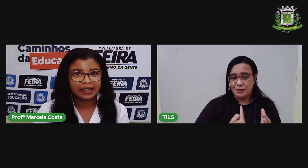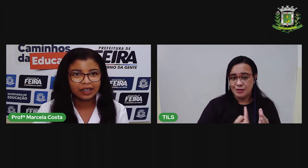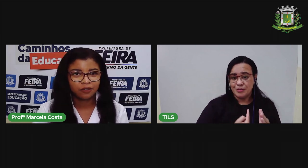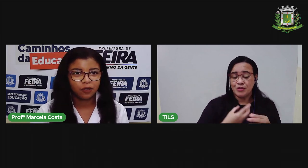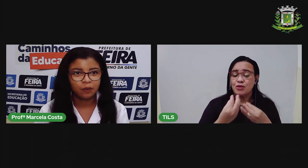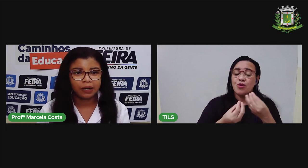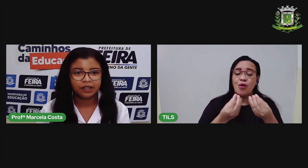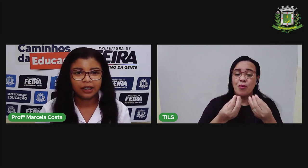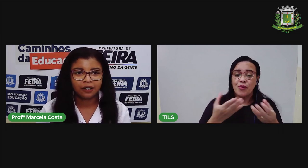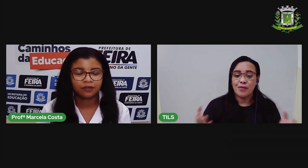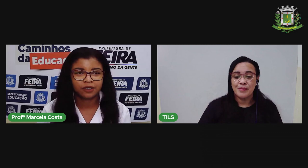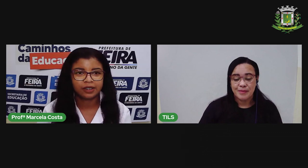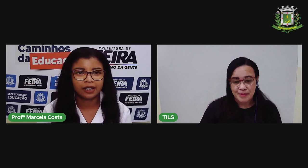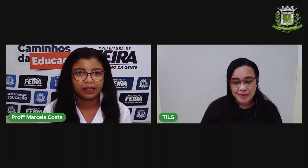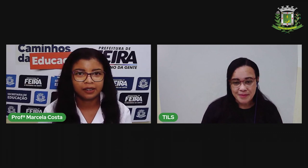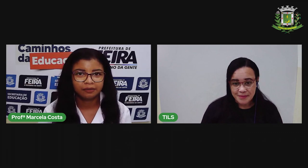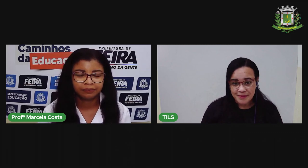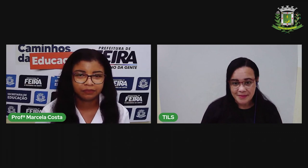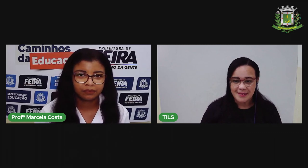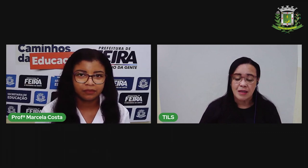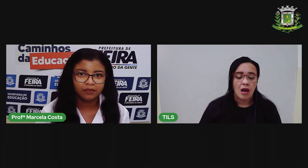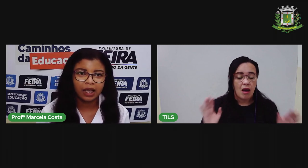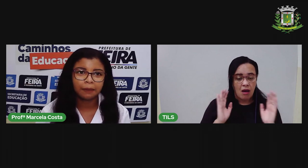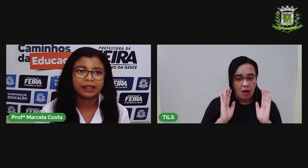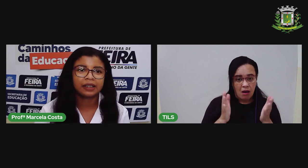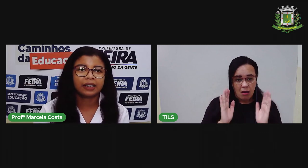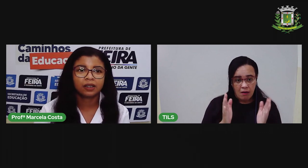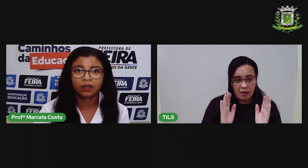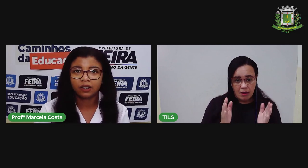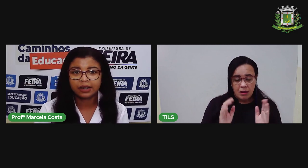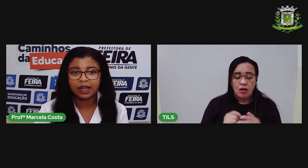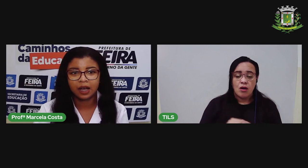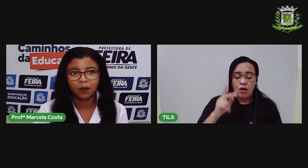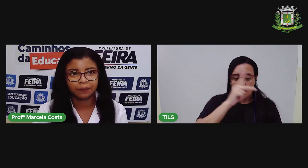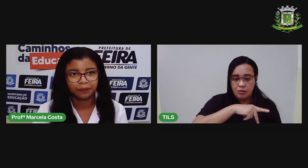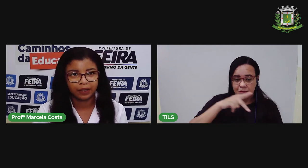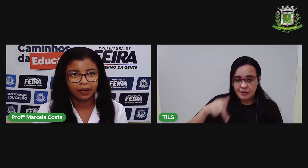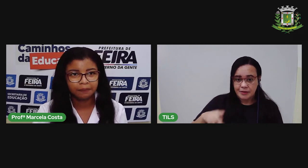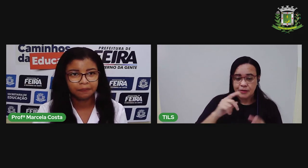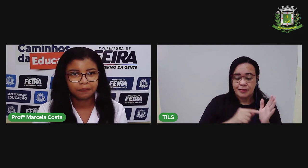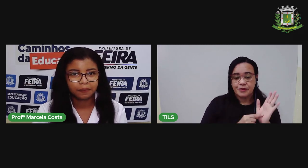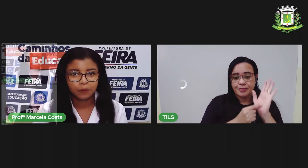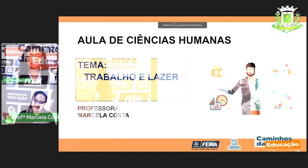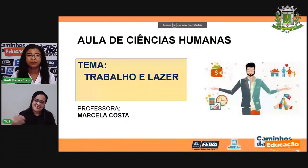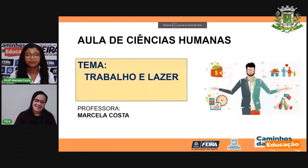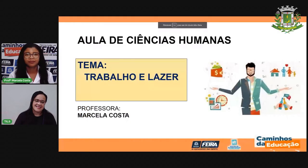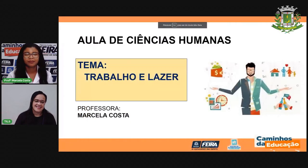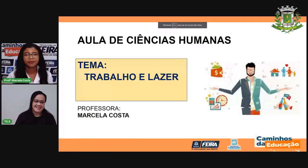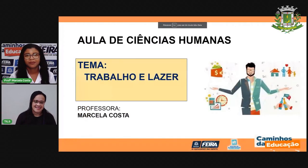Agora, crianças, eu vou compartilhar com vocês a apresentação da nossa aula, tá?